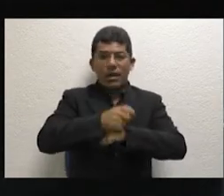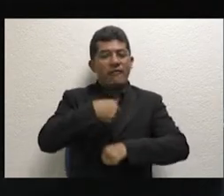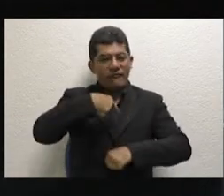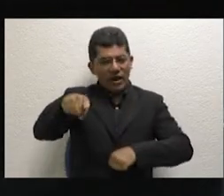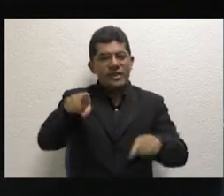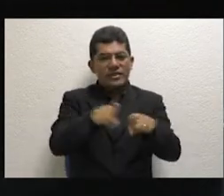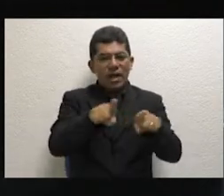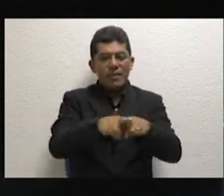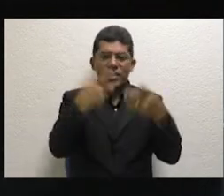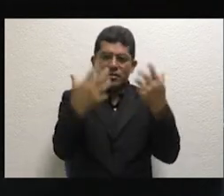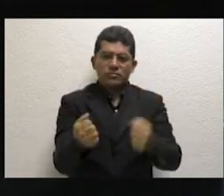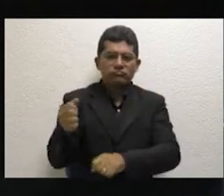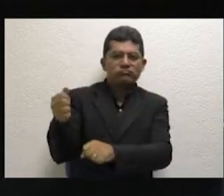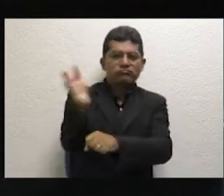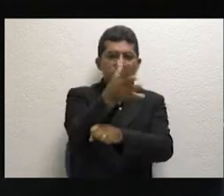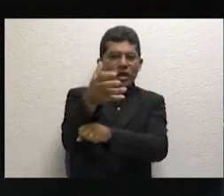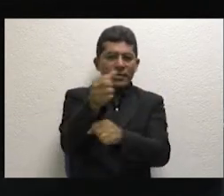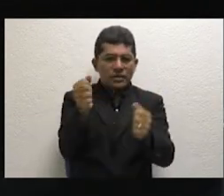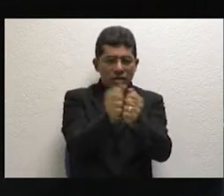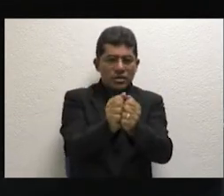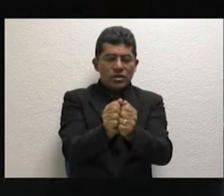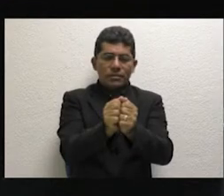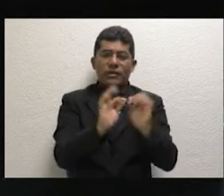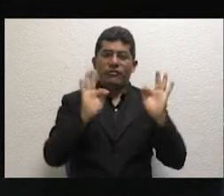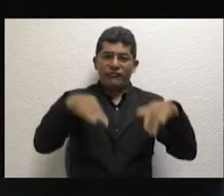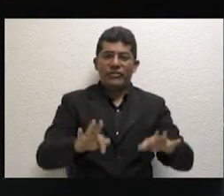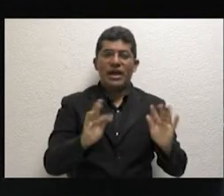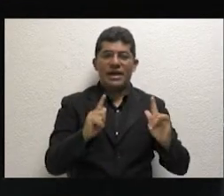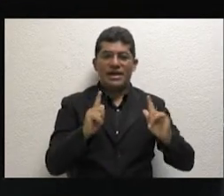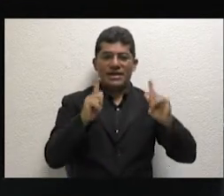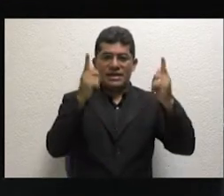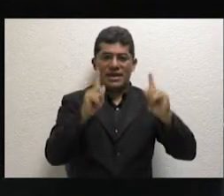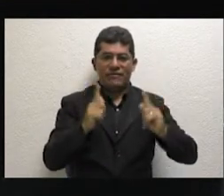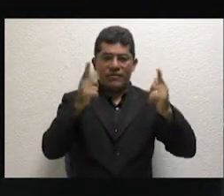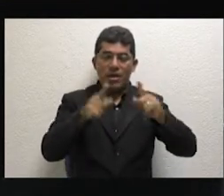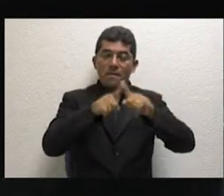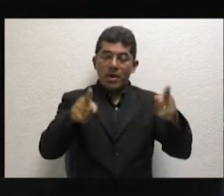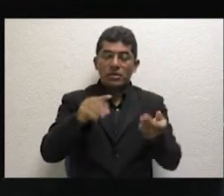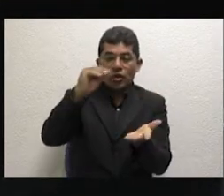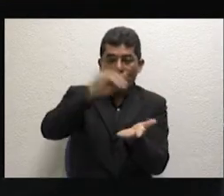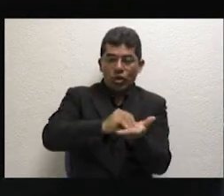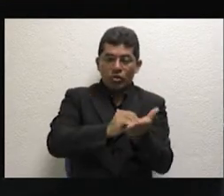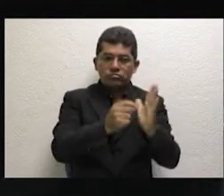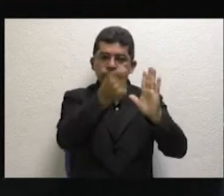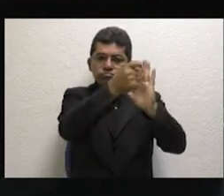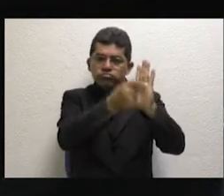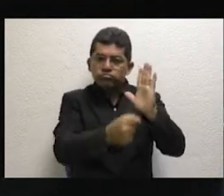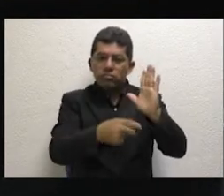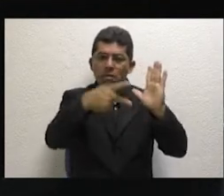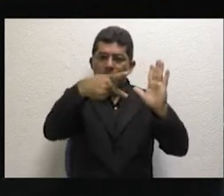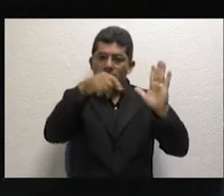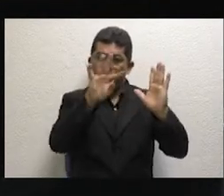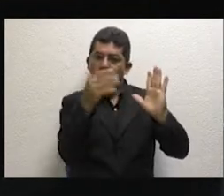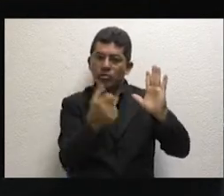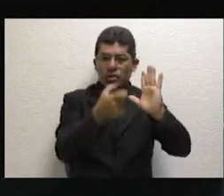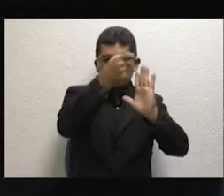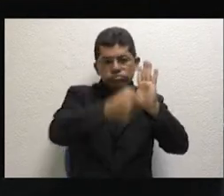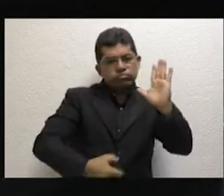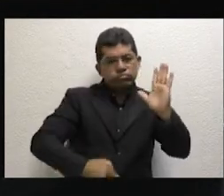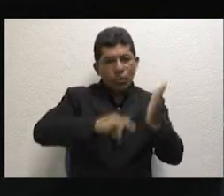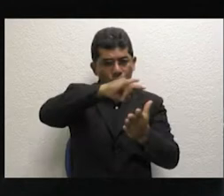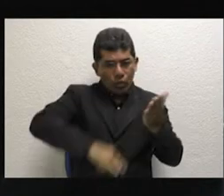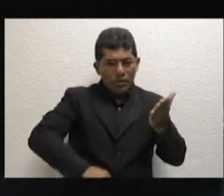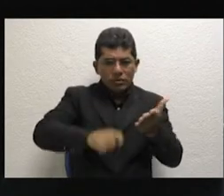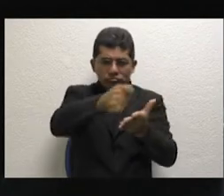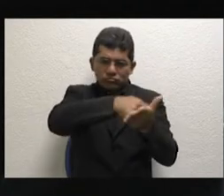também abraçar a causa para que chegue o fim a greve que coloque os pontos de pautas a ser abordado aqui